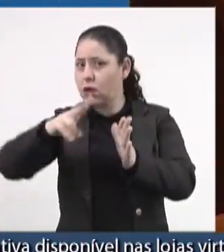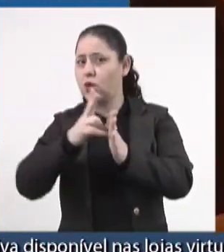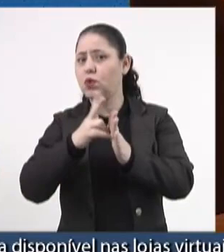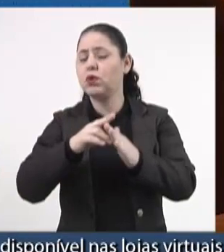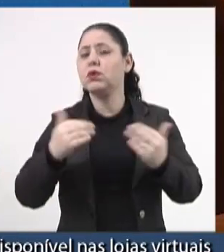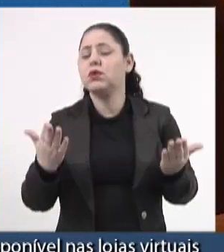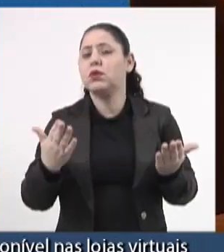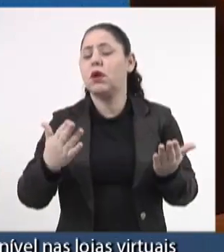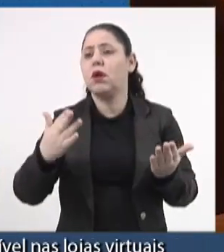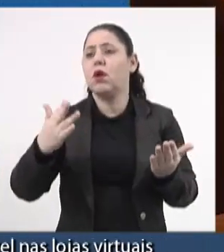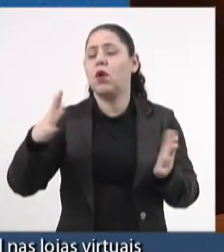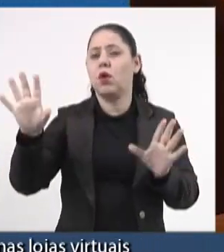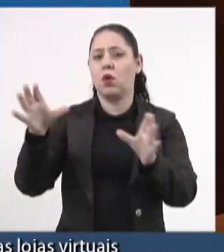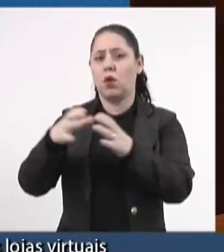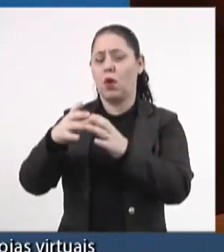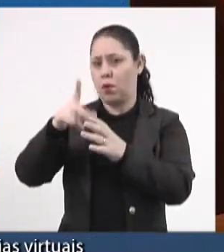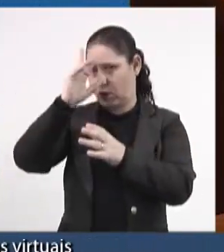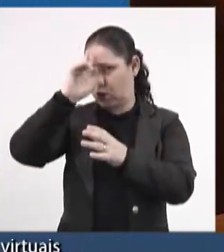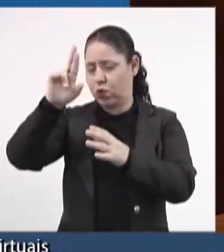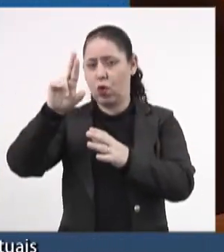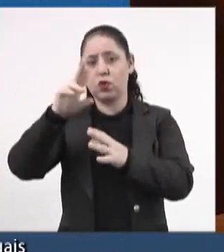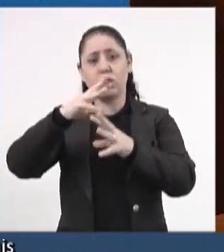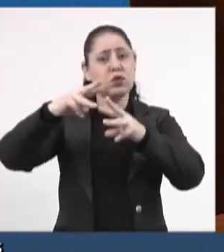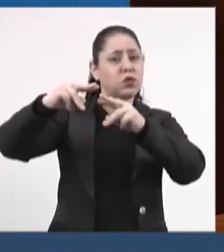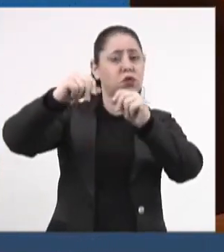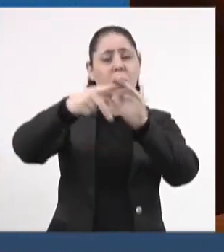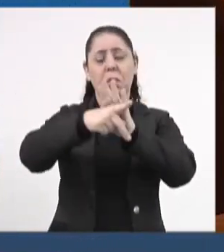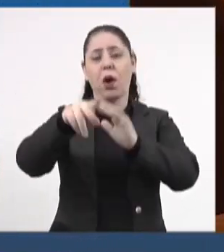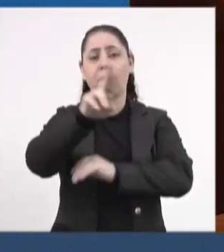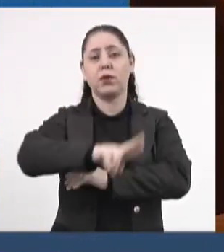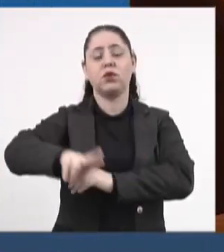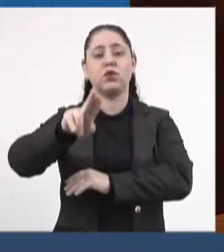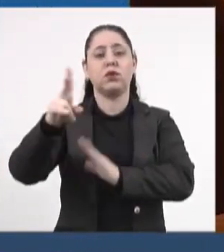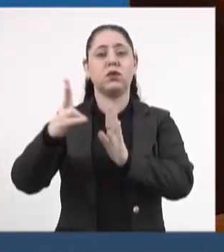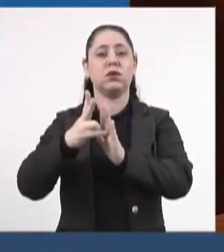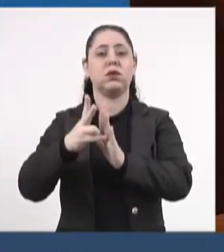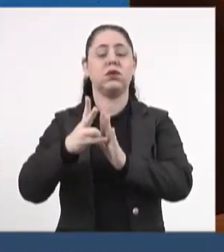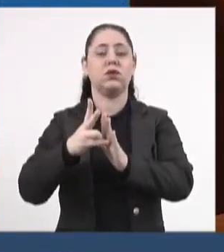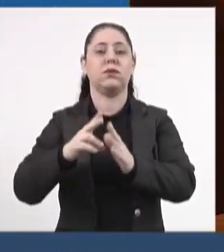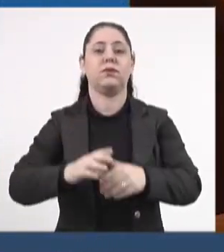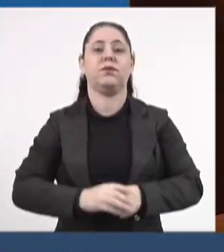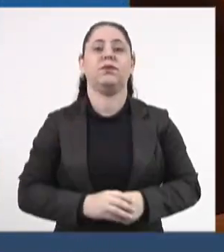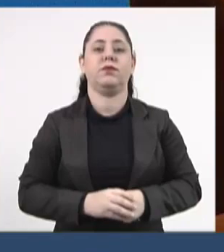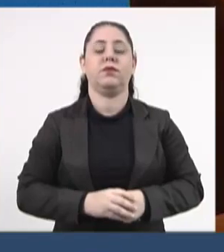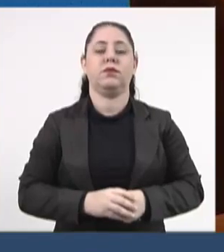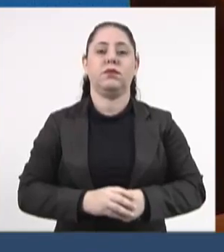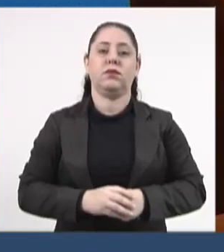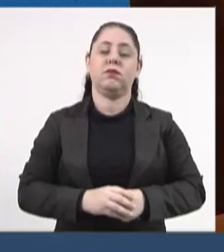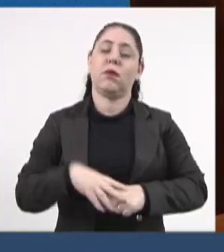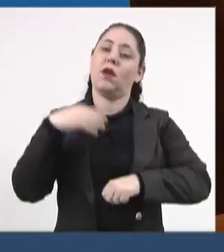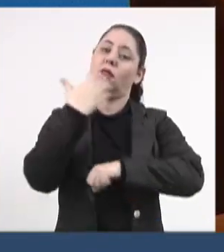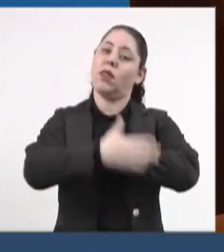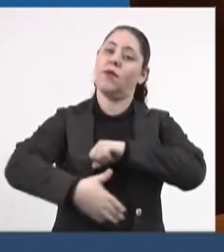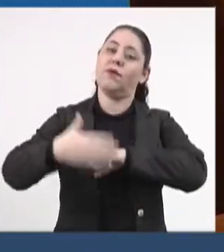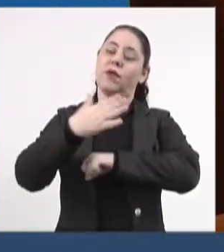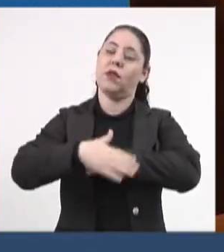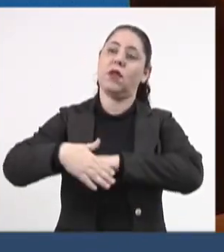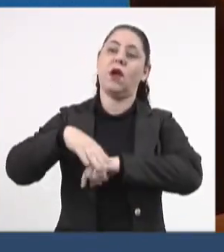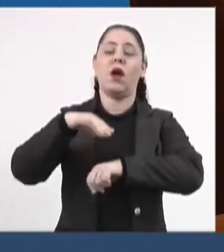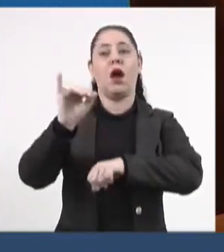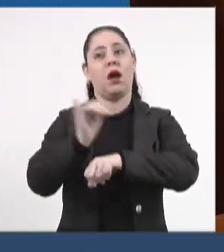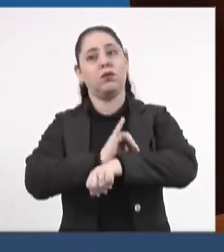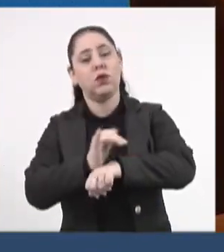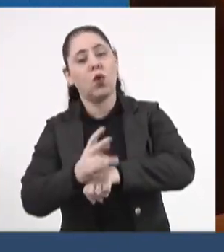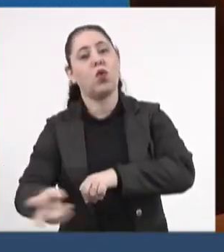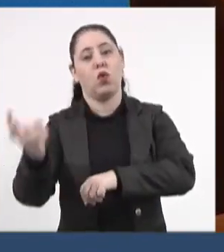índios, ele é dono do patrimônio que os índios usam para defender seus hábitos,